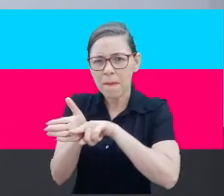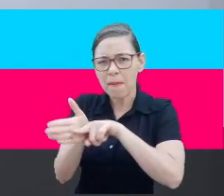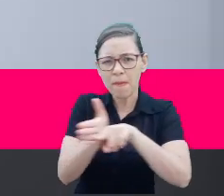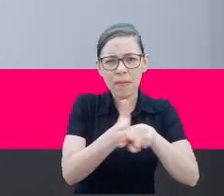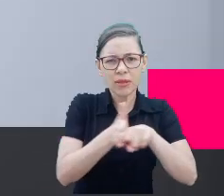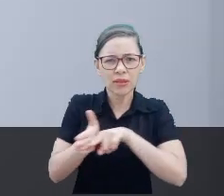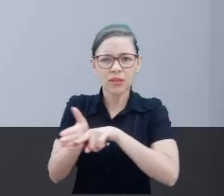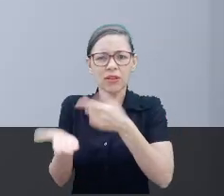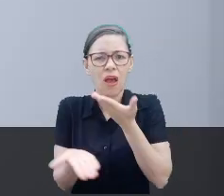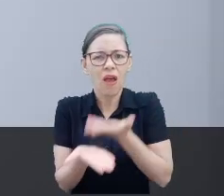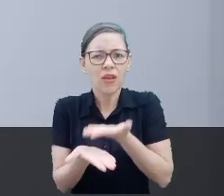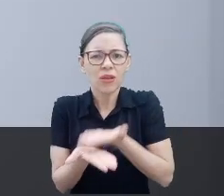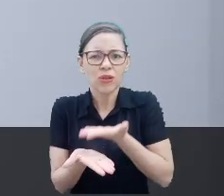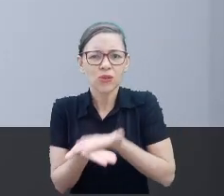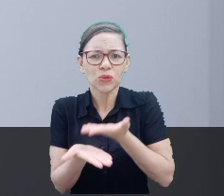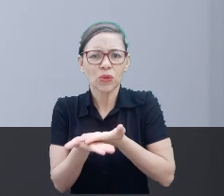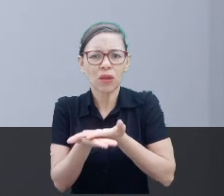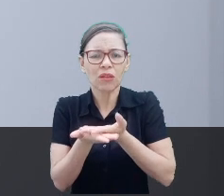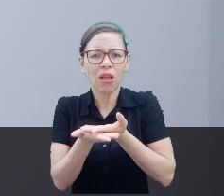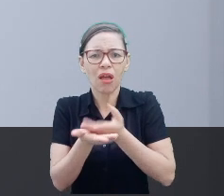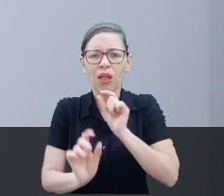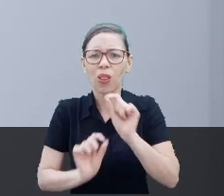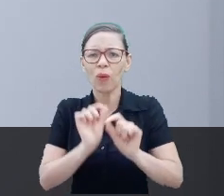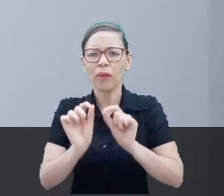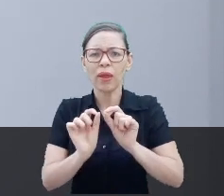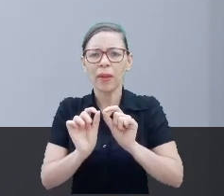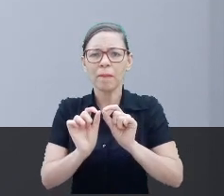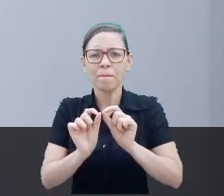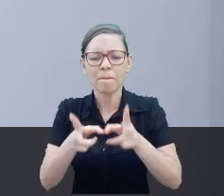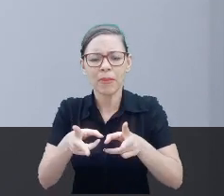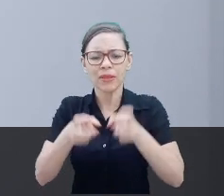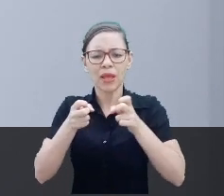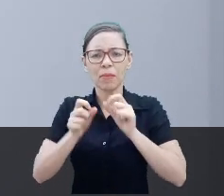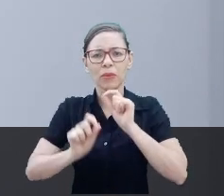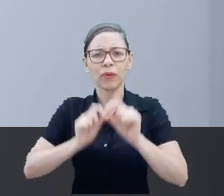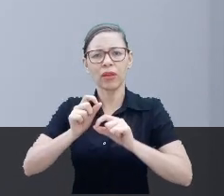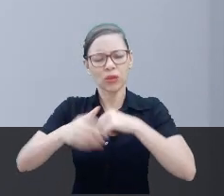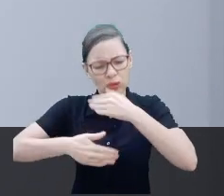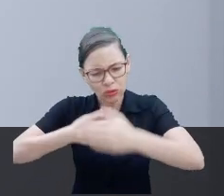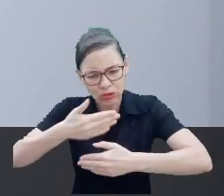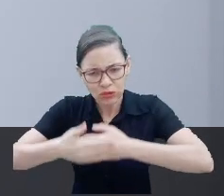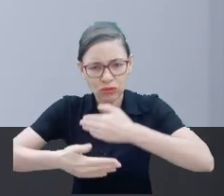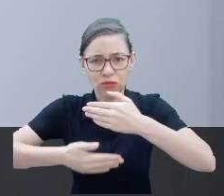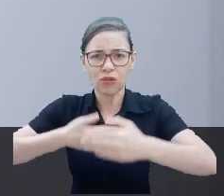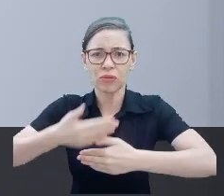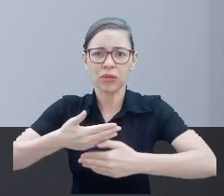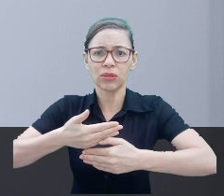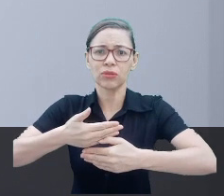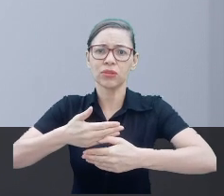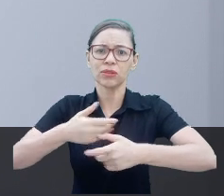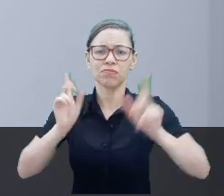sobre estudos sobre gênero, sexualidade, ela traz um importante marco para a vida das pessoas trans,